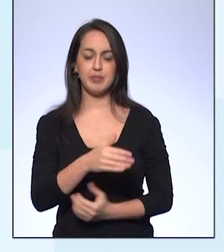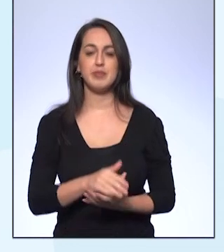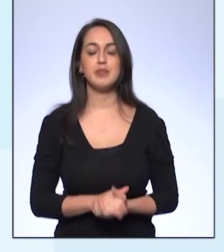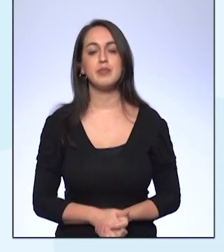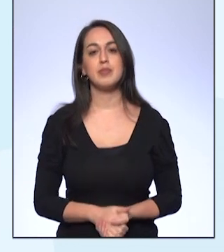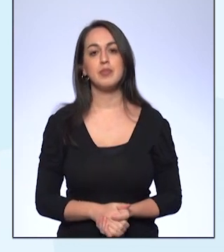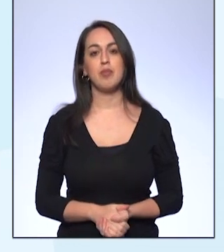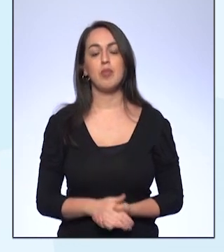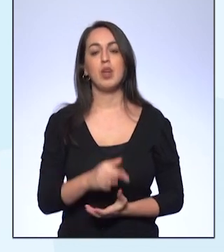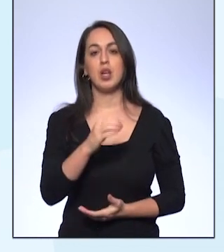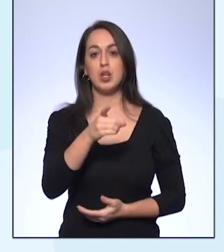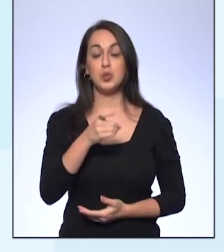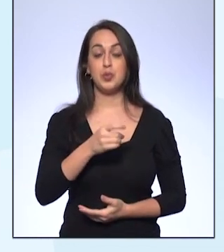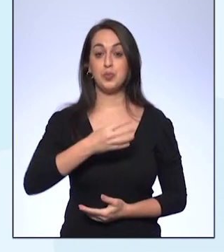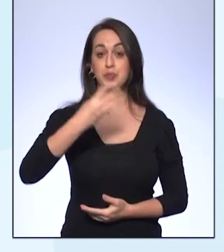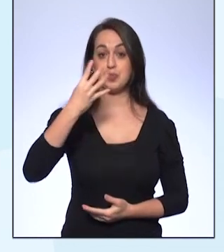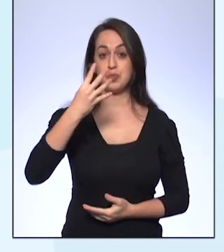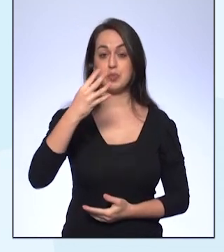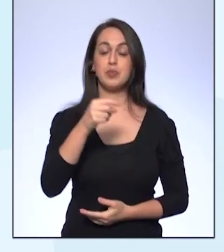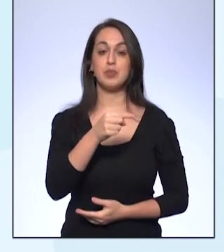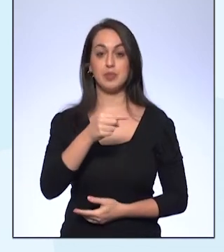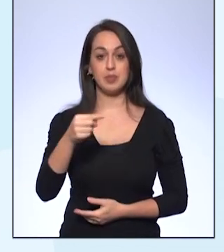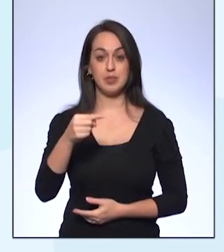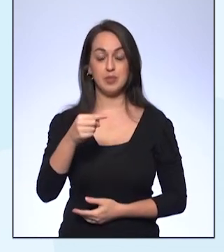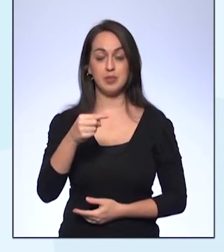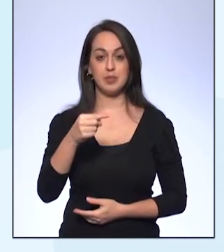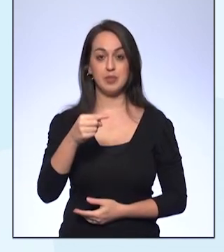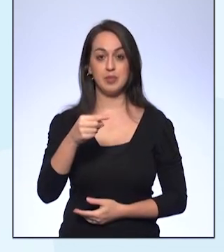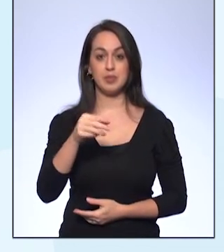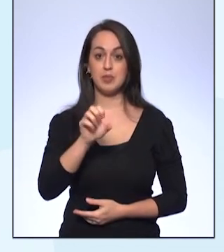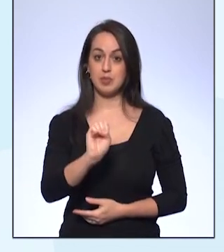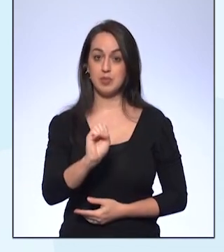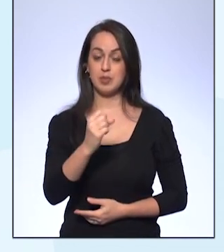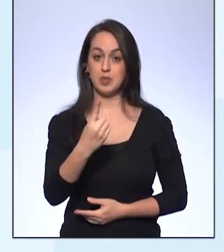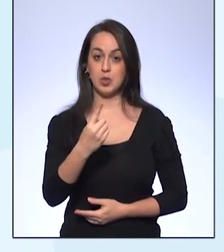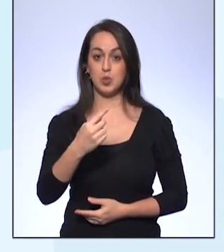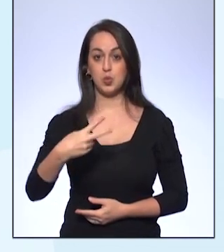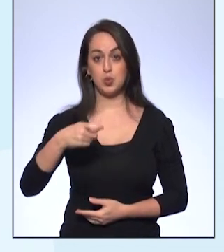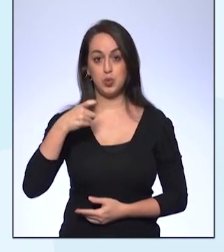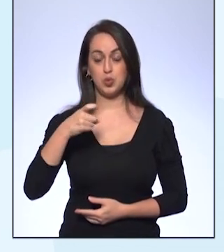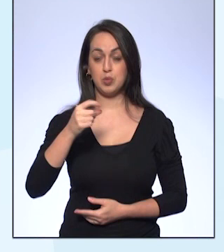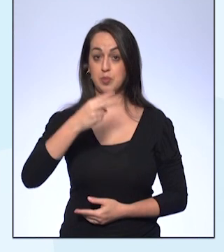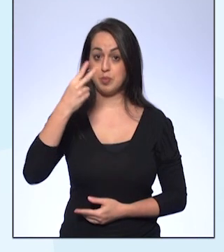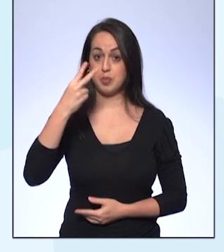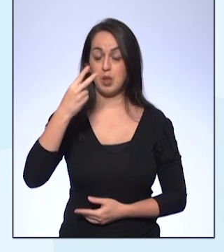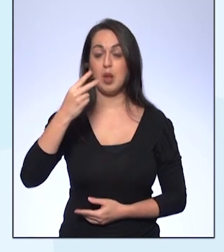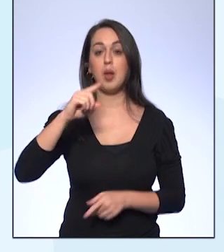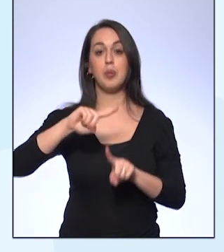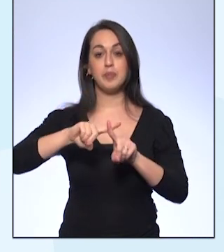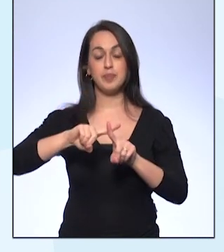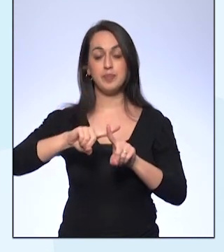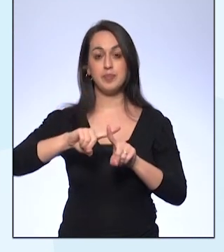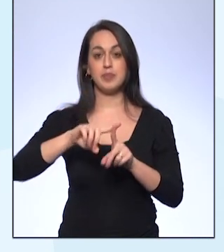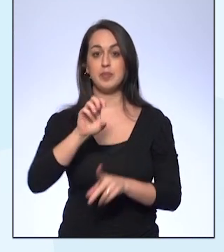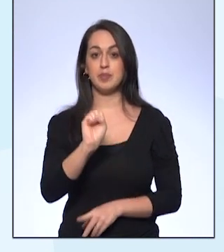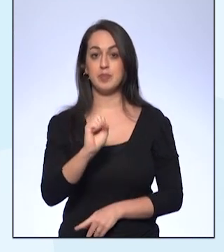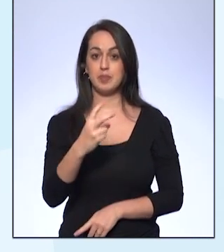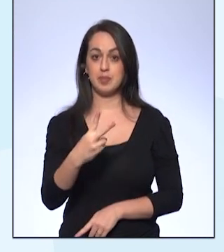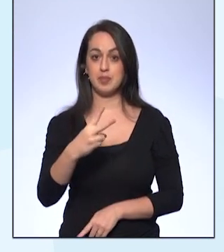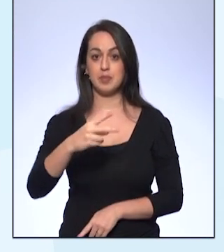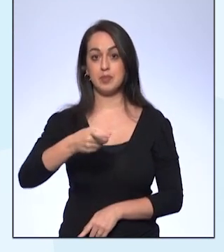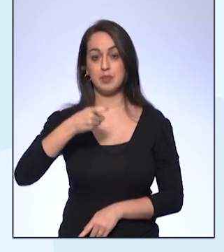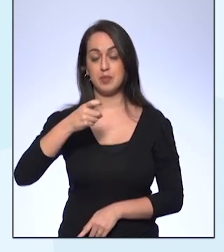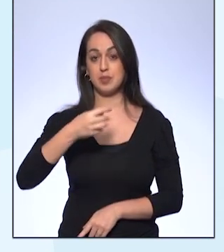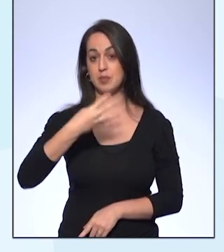slide. X à quarta menos S1x ao cubo mais